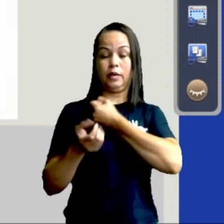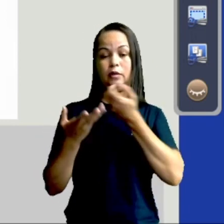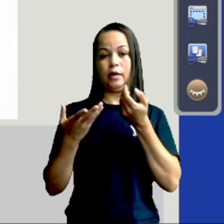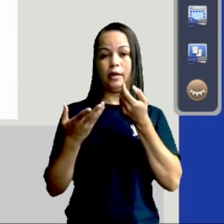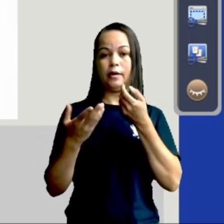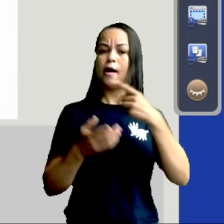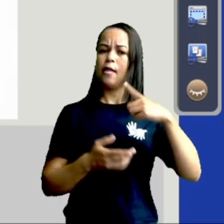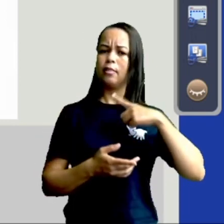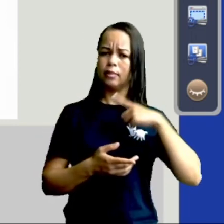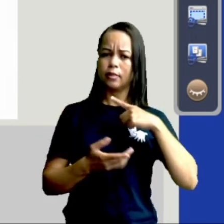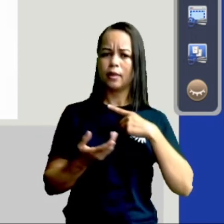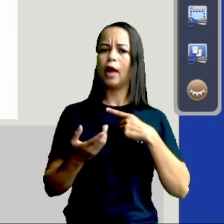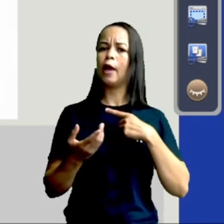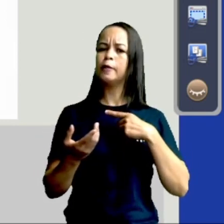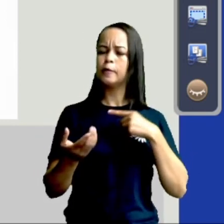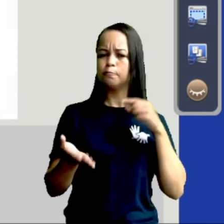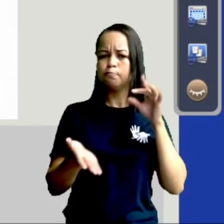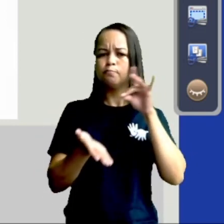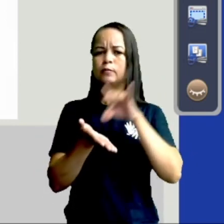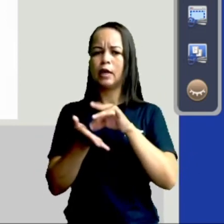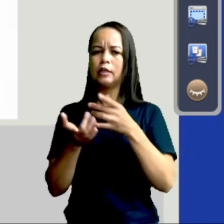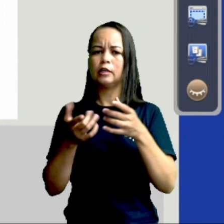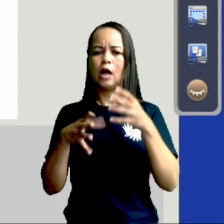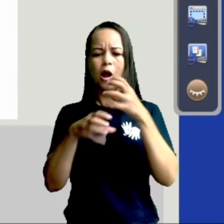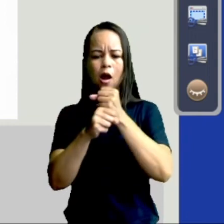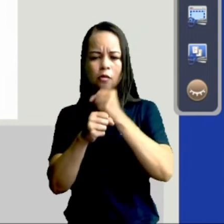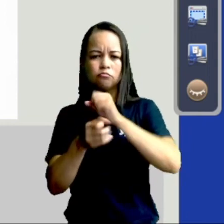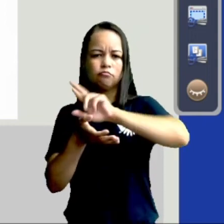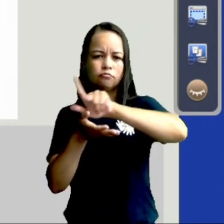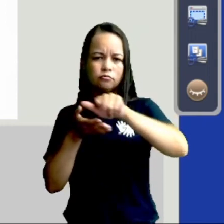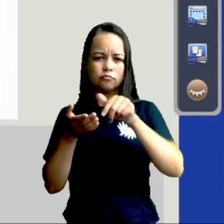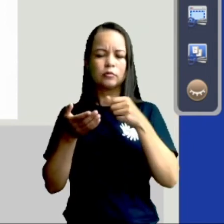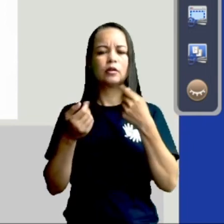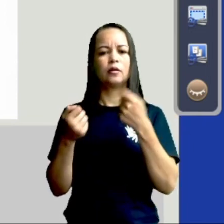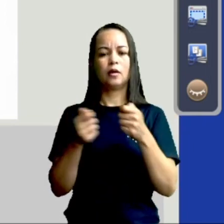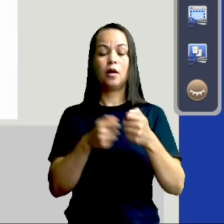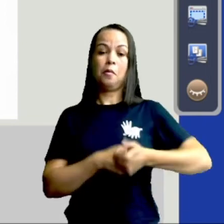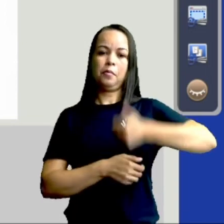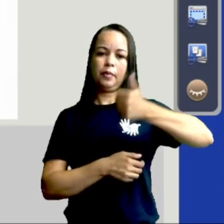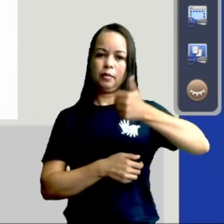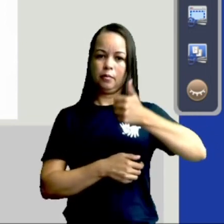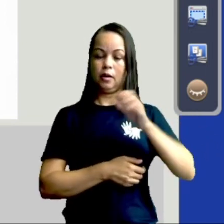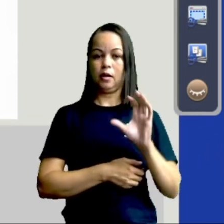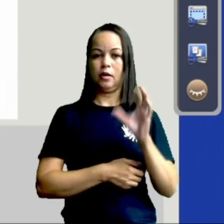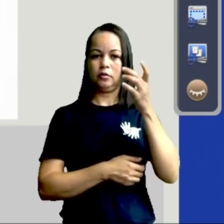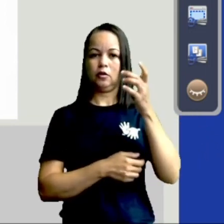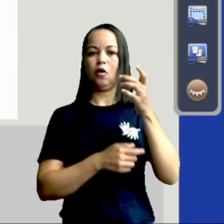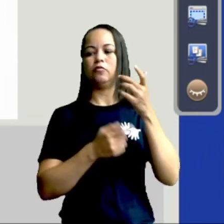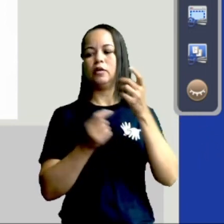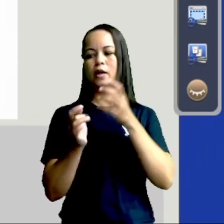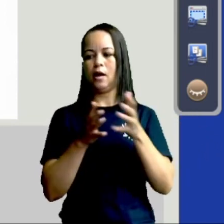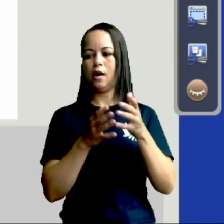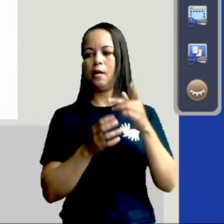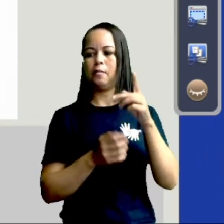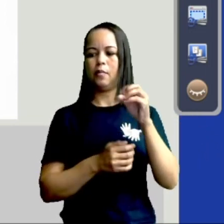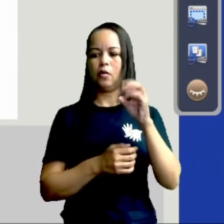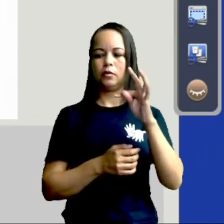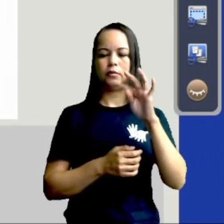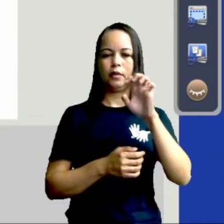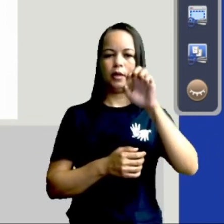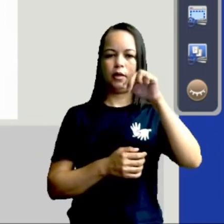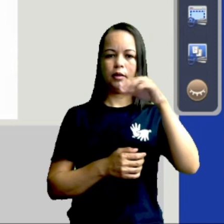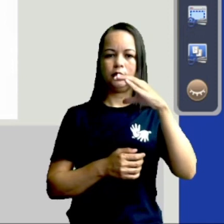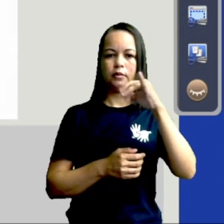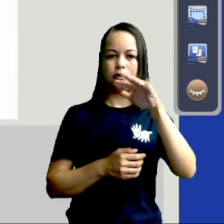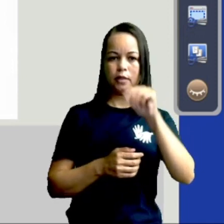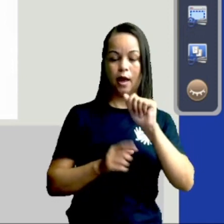prioridade nas continhas, tá? Nas operações. Primeiro a gente resolve a potência, depois